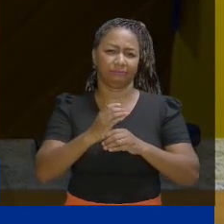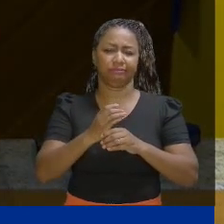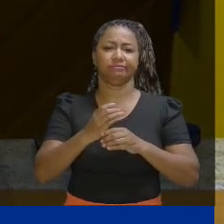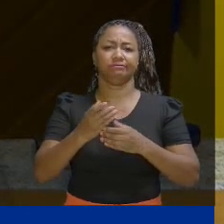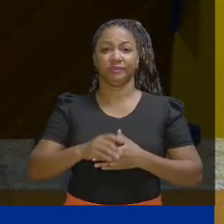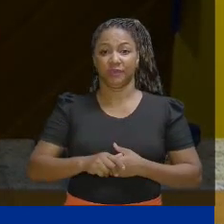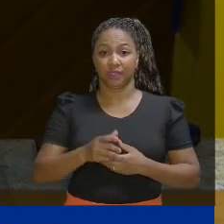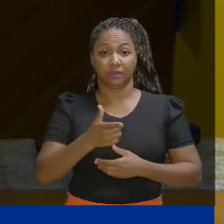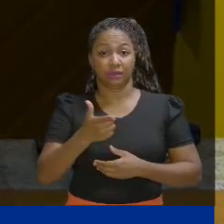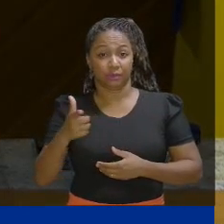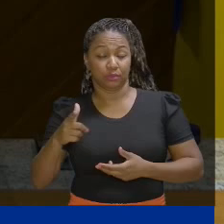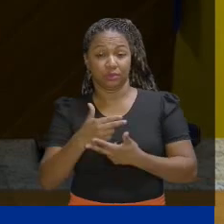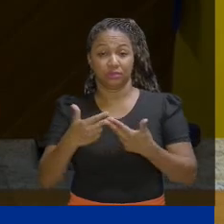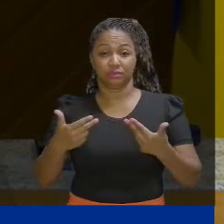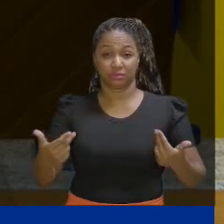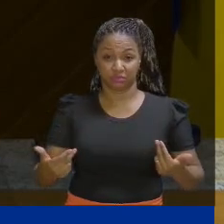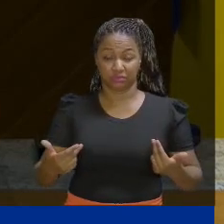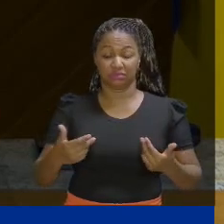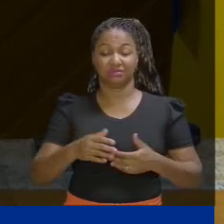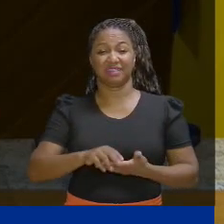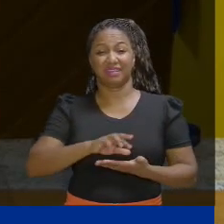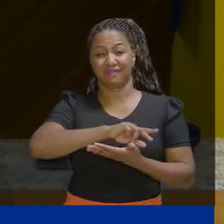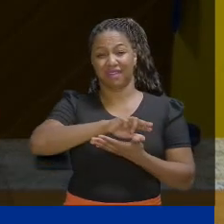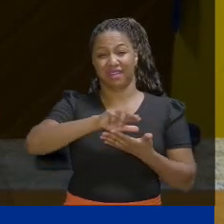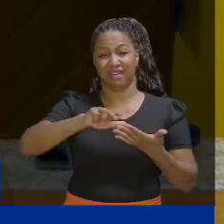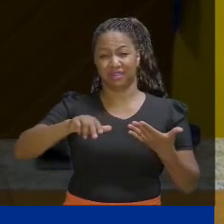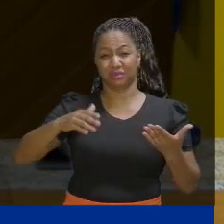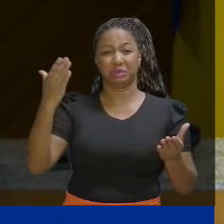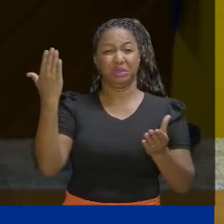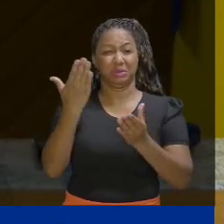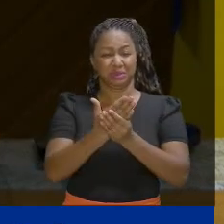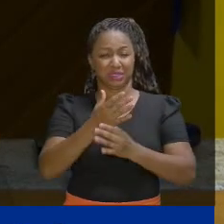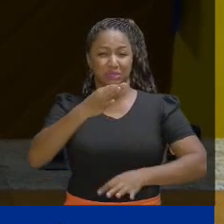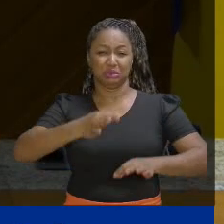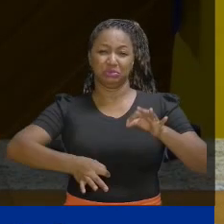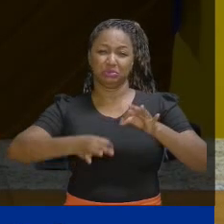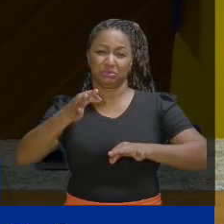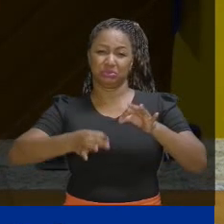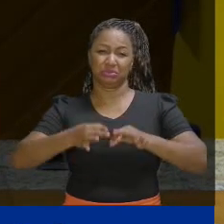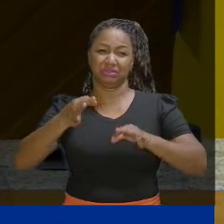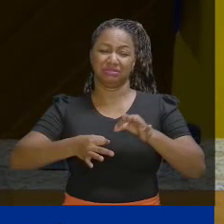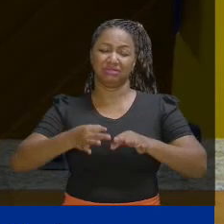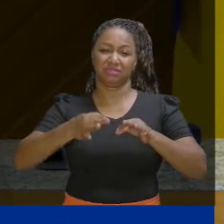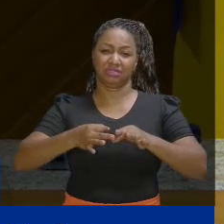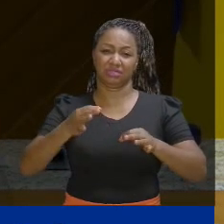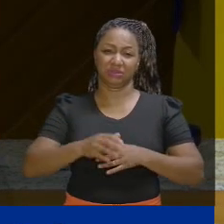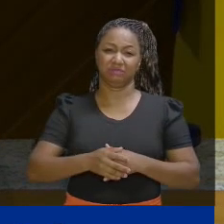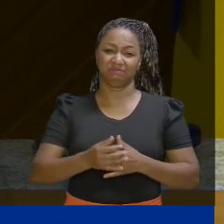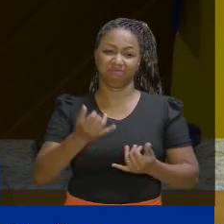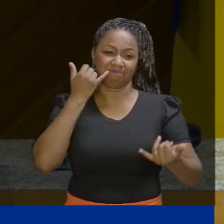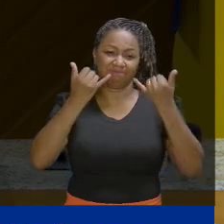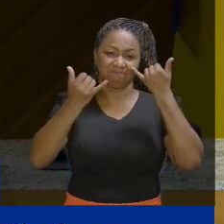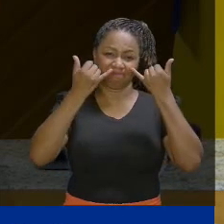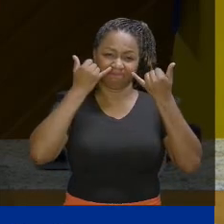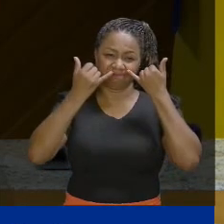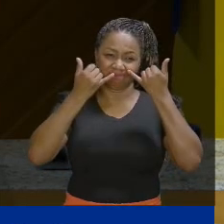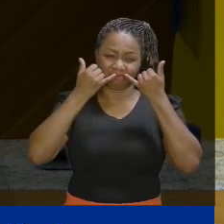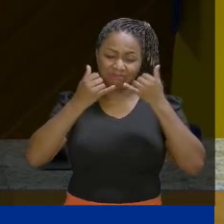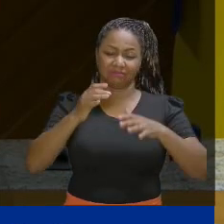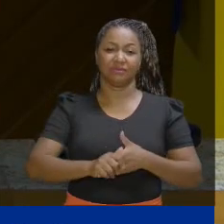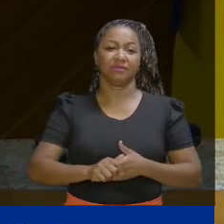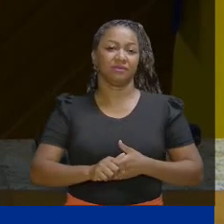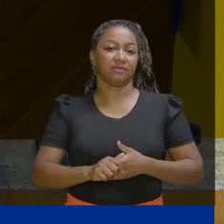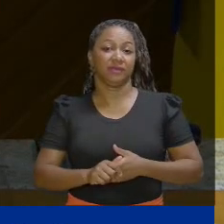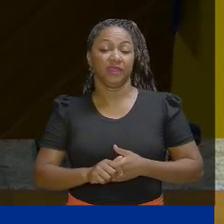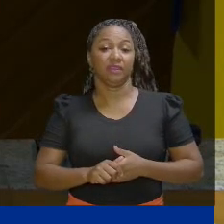entre outras coisas, né, dentre processos que nós julgamos de repercussão, aconteceram